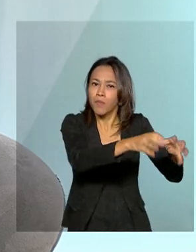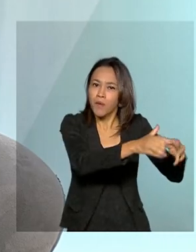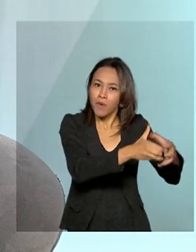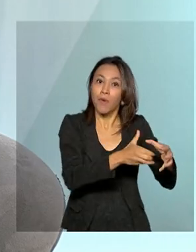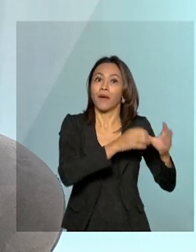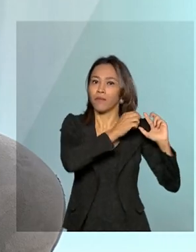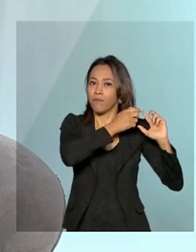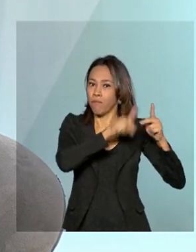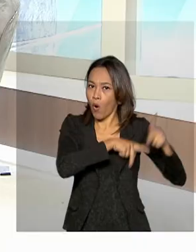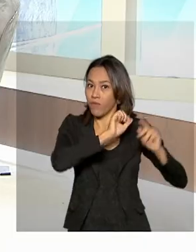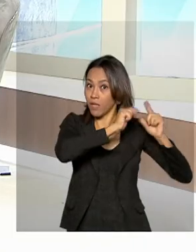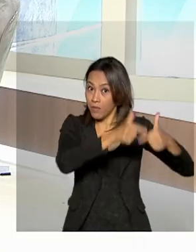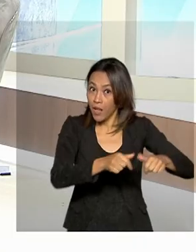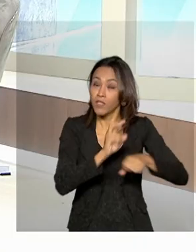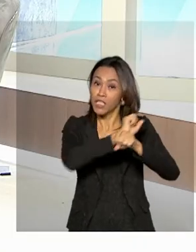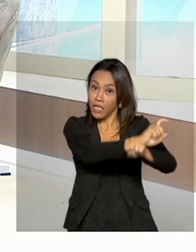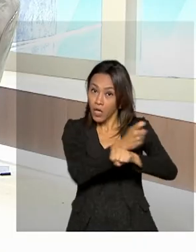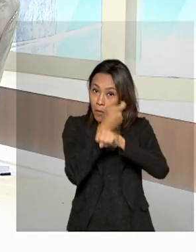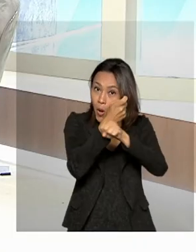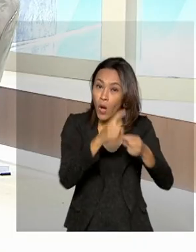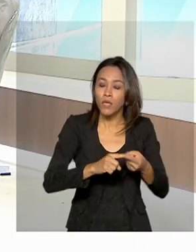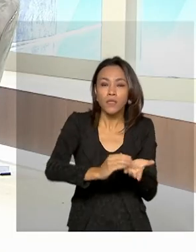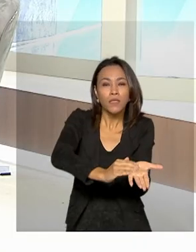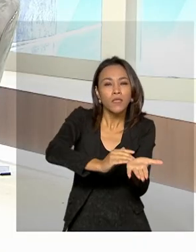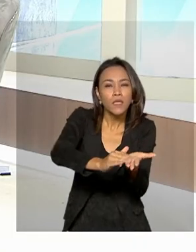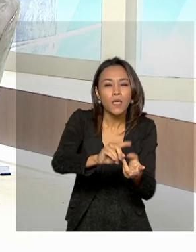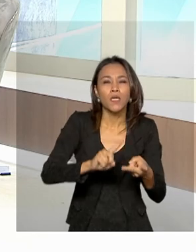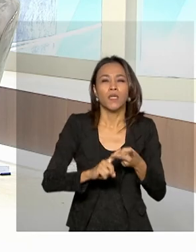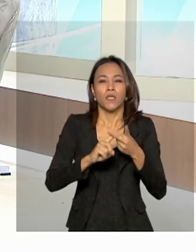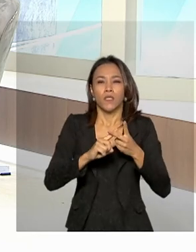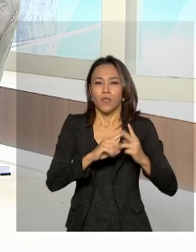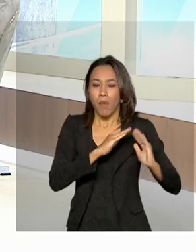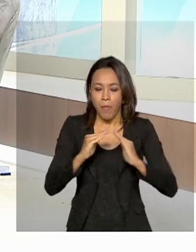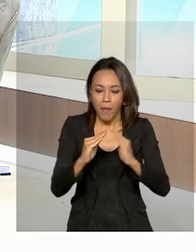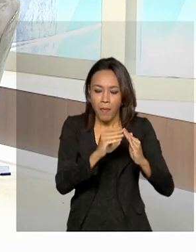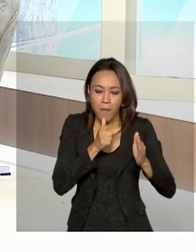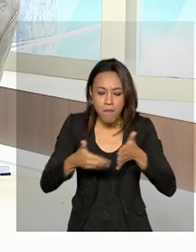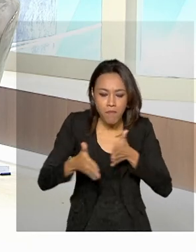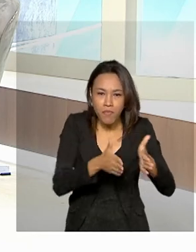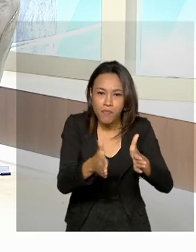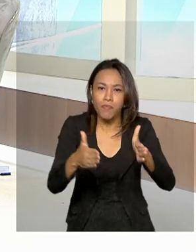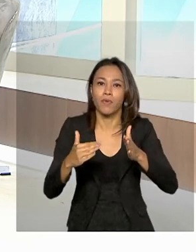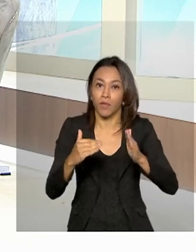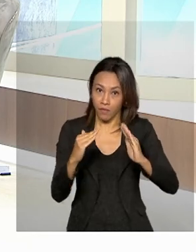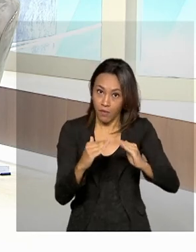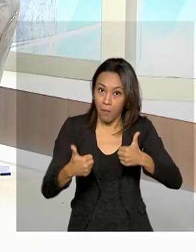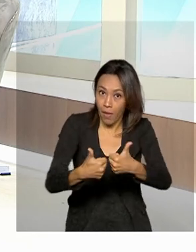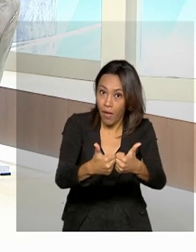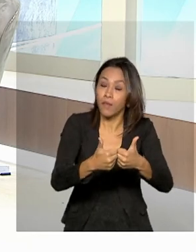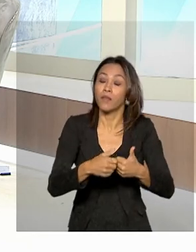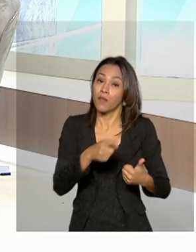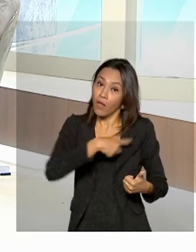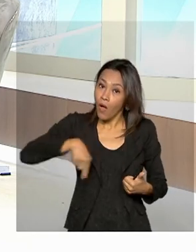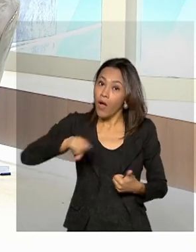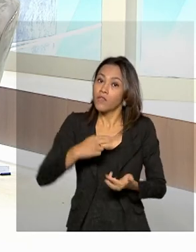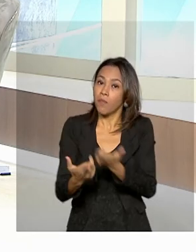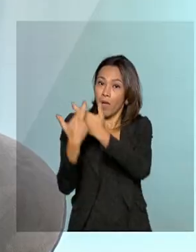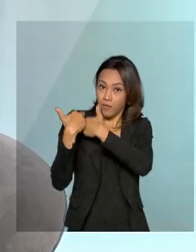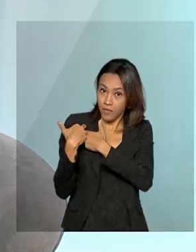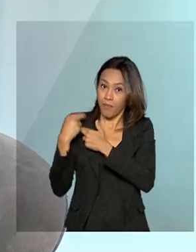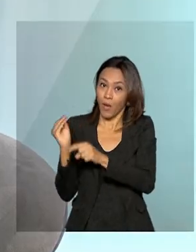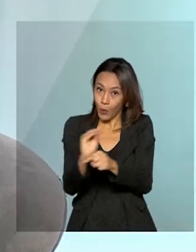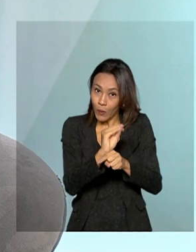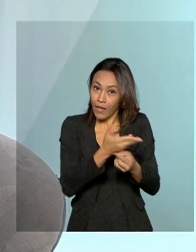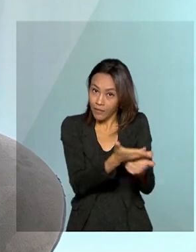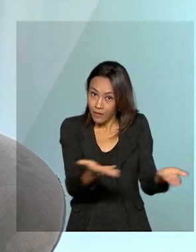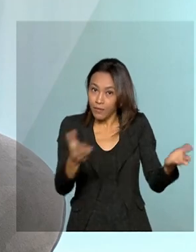povos tradicionais. Quilombolas, cigano, ribeirinhos. Comunidades ribeirinhas. Exato. Então, ficou para o nosso ministério cuidar deste